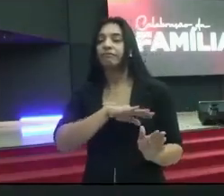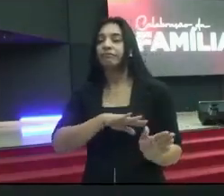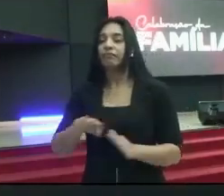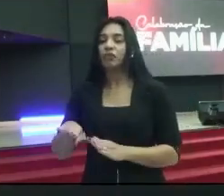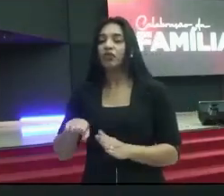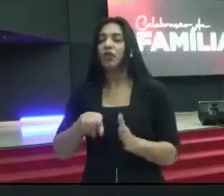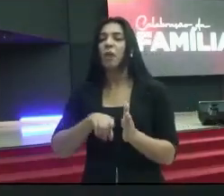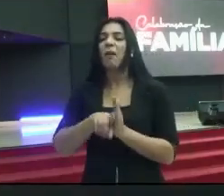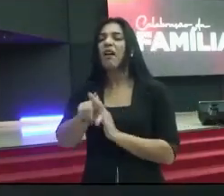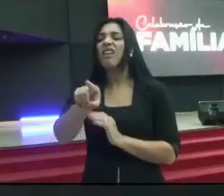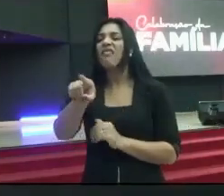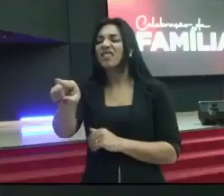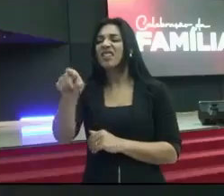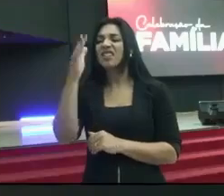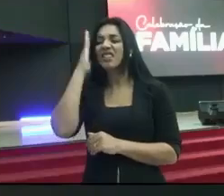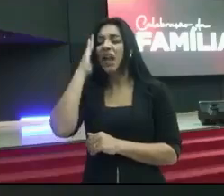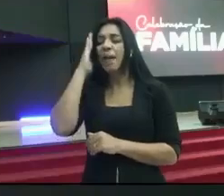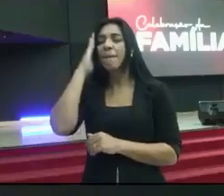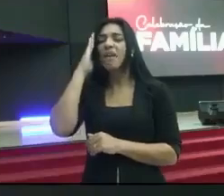está Orfa?